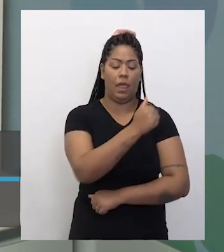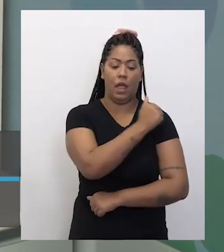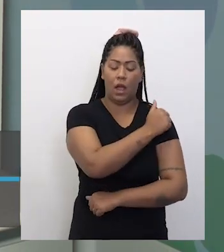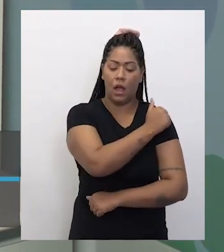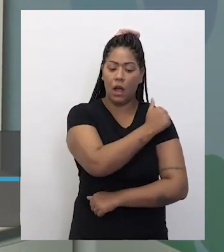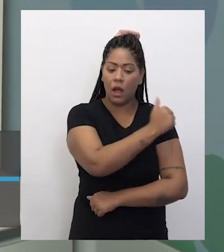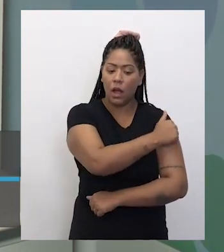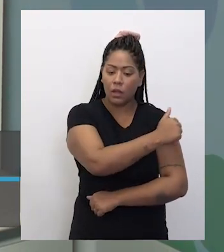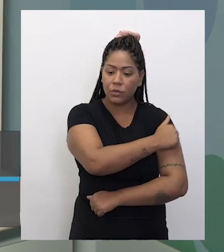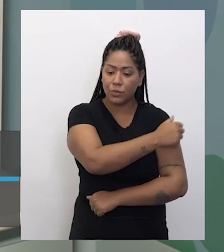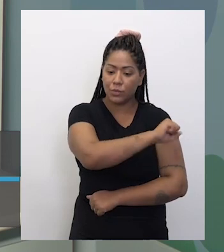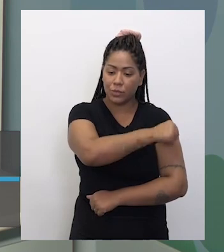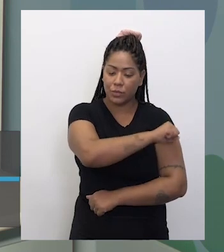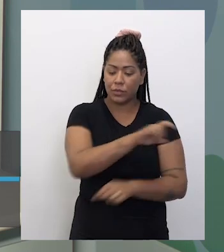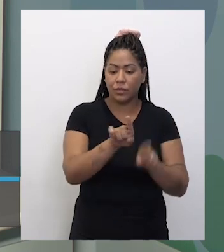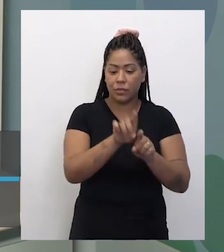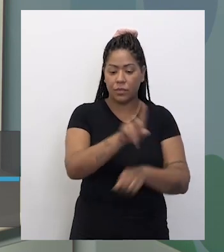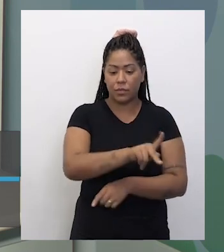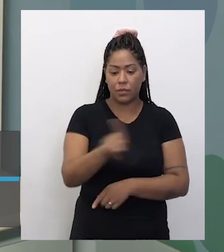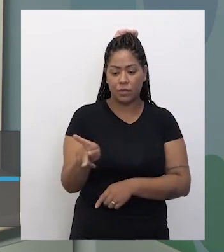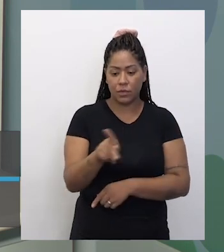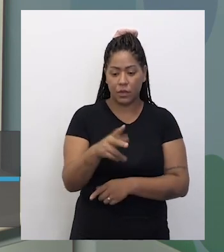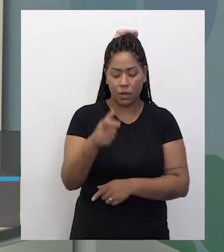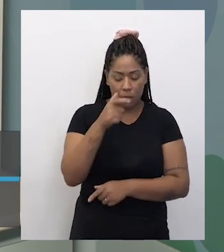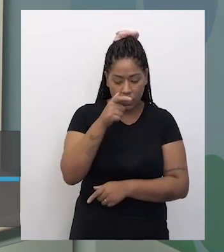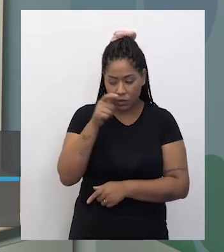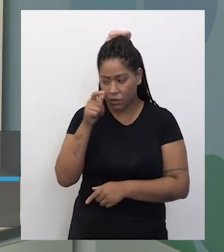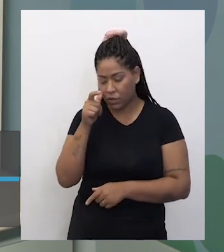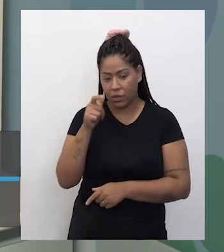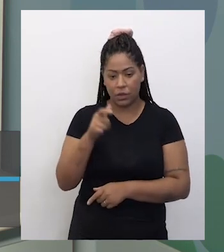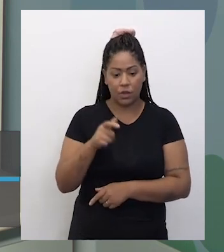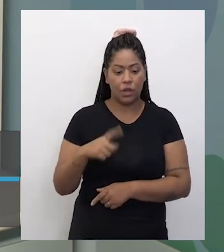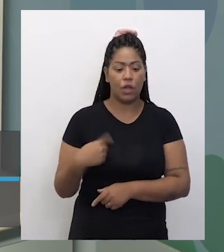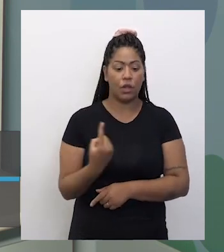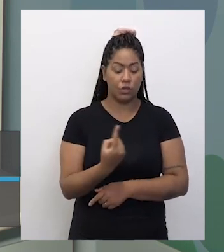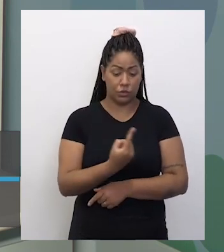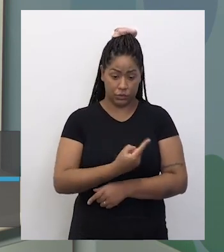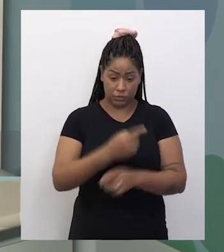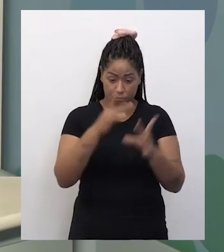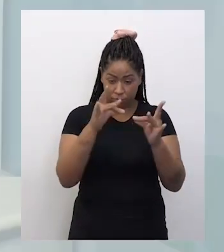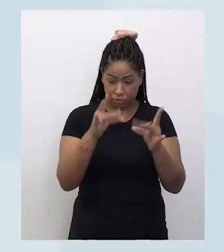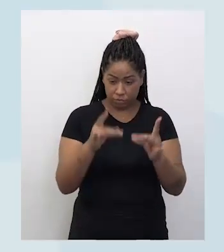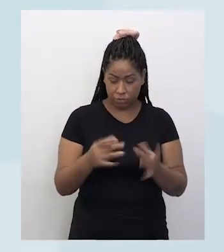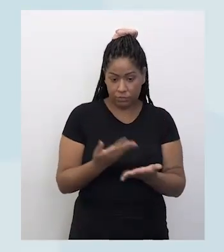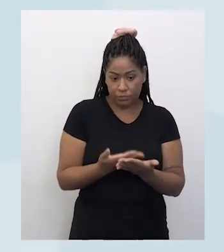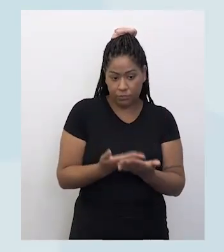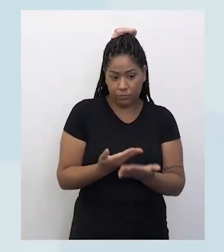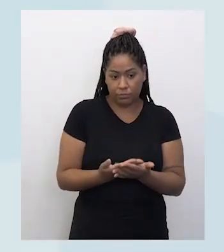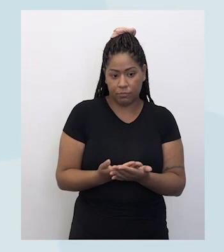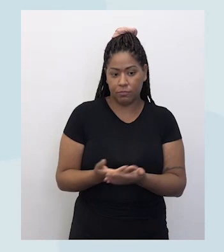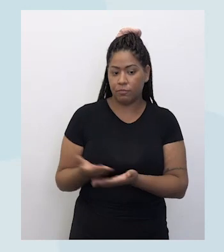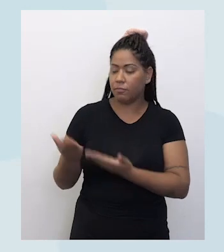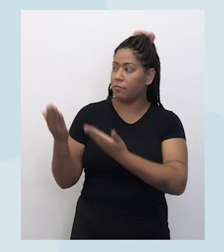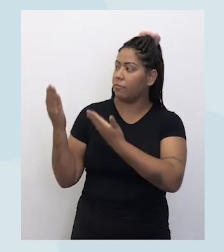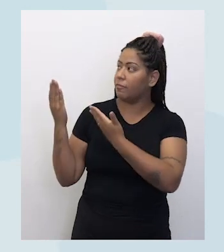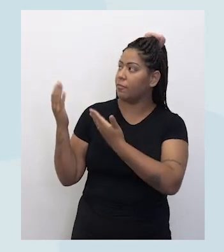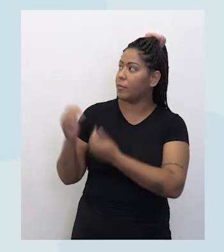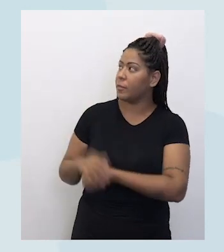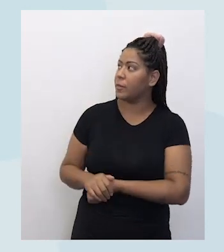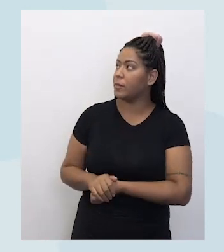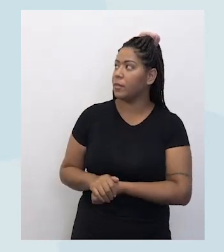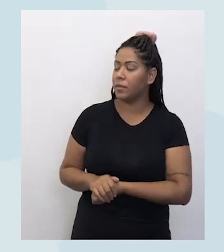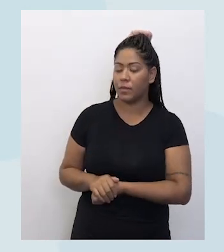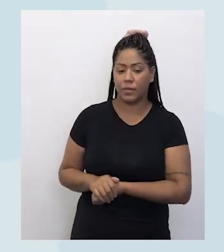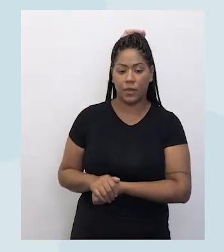que nos acompanham nesse momento. Vamos aos objetivos desta aula. Esta aula tem como objetivo estudar a